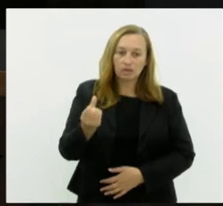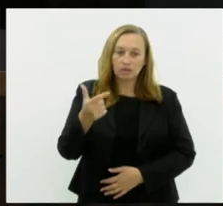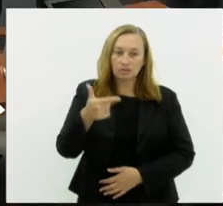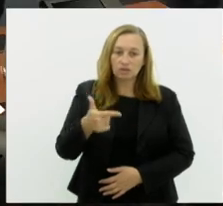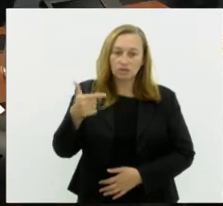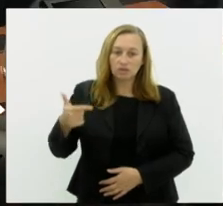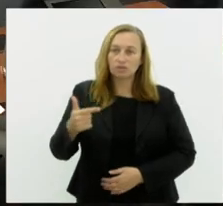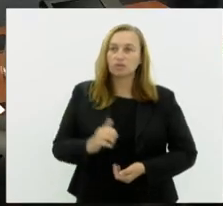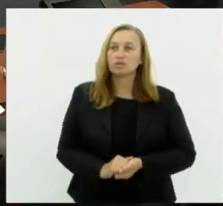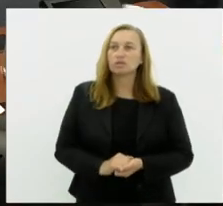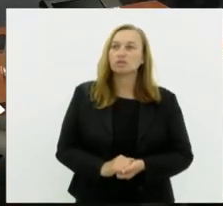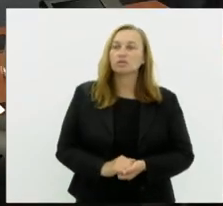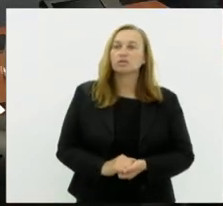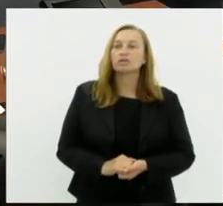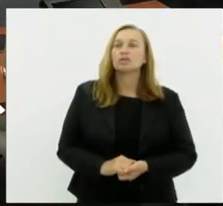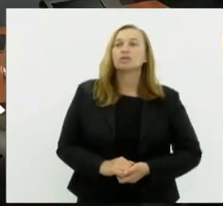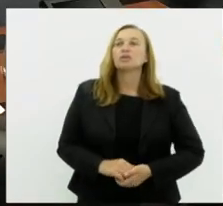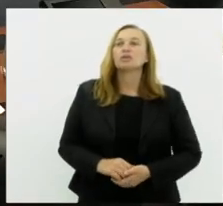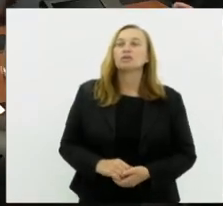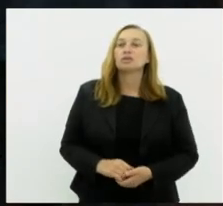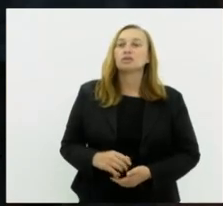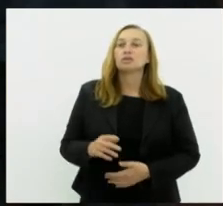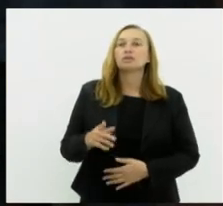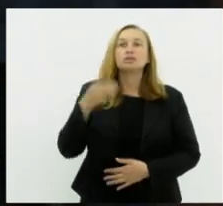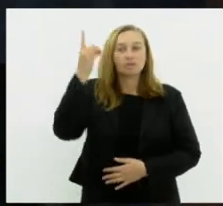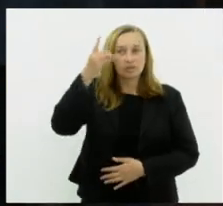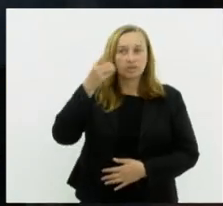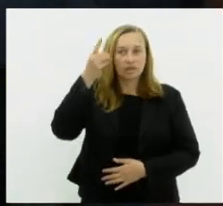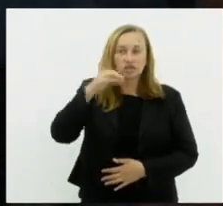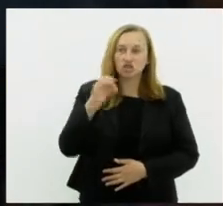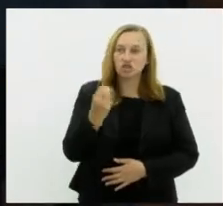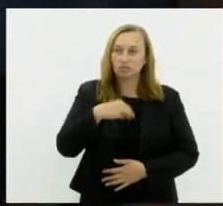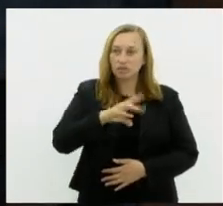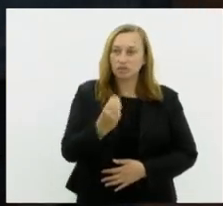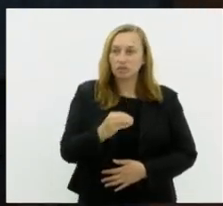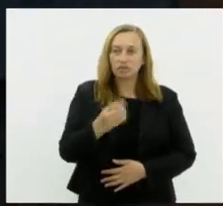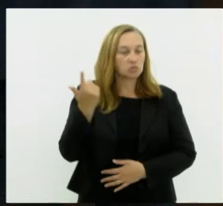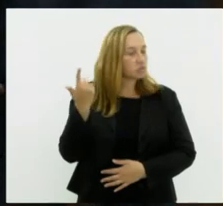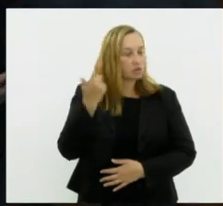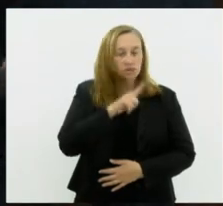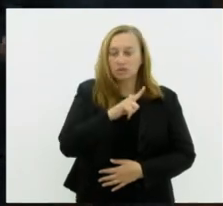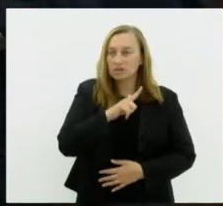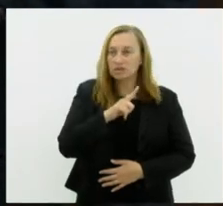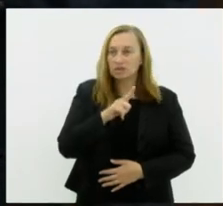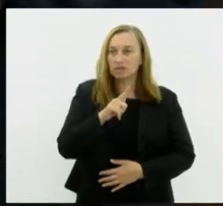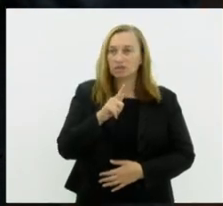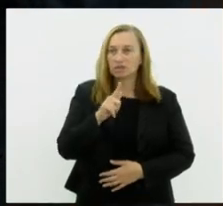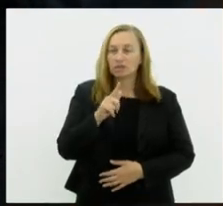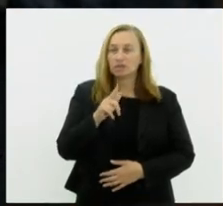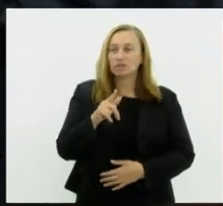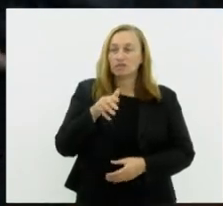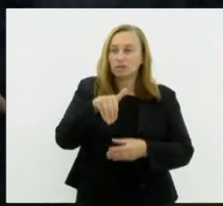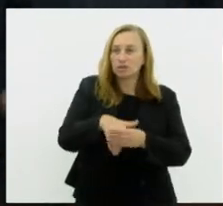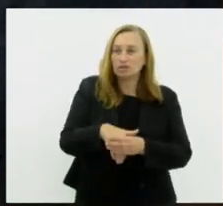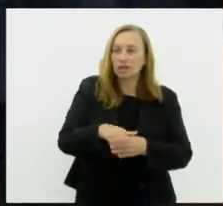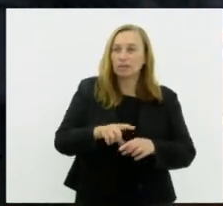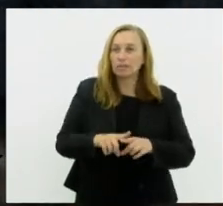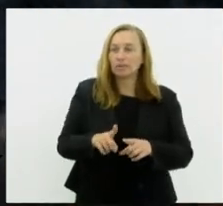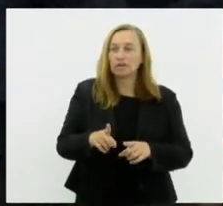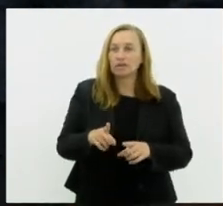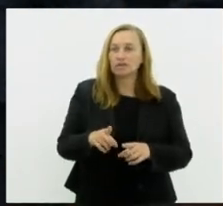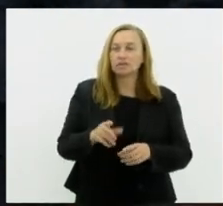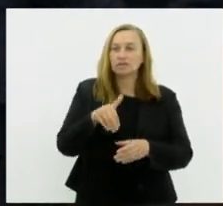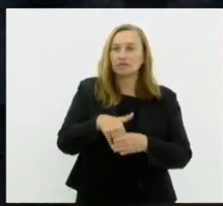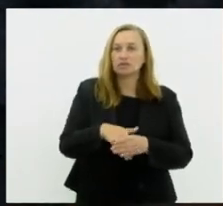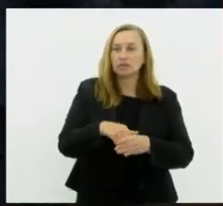4622. Pela ordem, presidente. Deputado Chico Machado pediu para informar que ele não está conseguindo dar presença e que ele vota pela